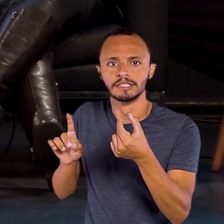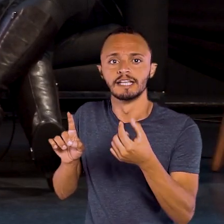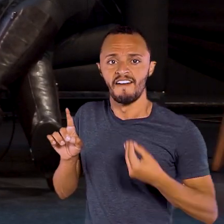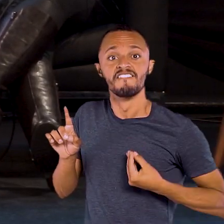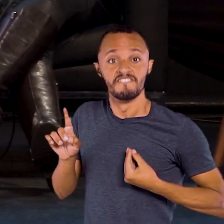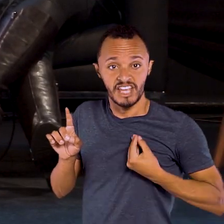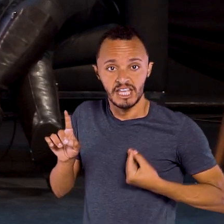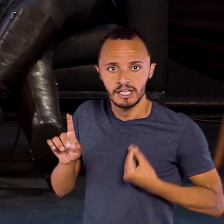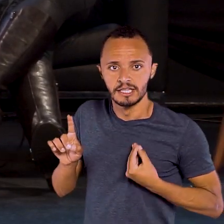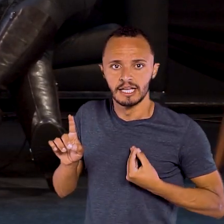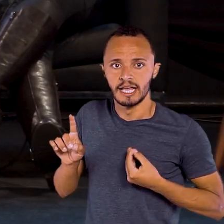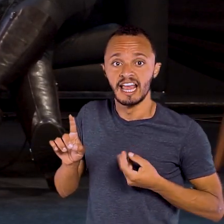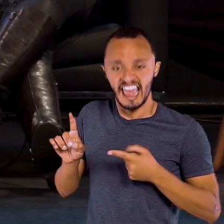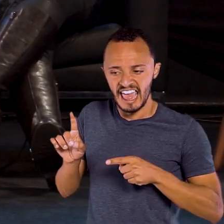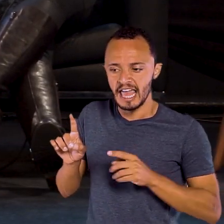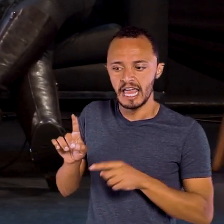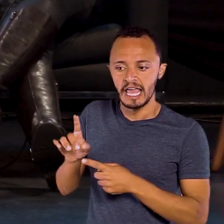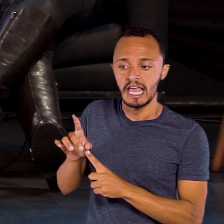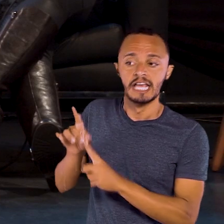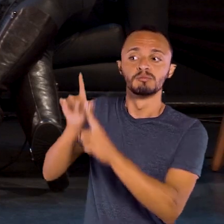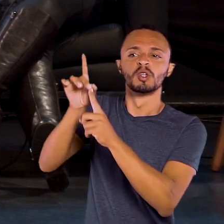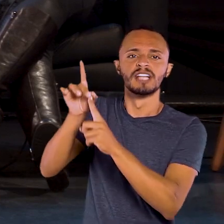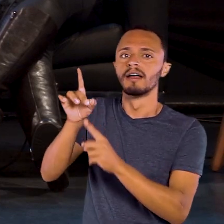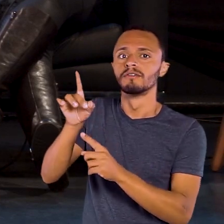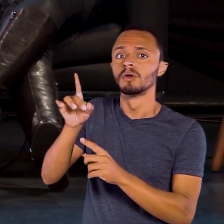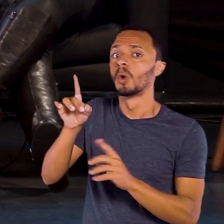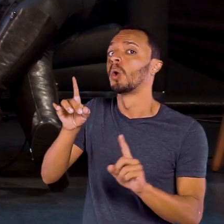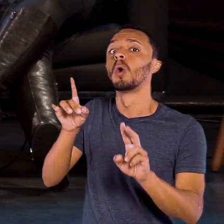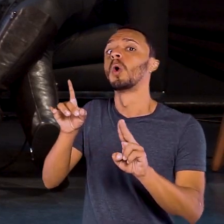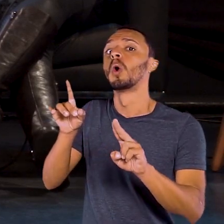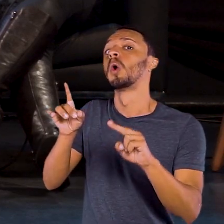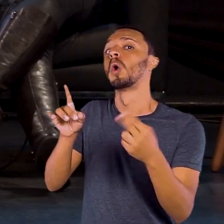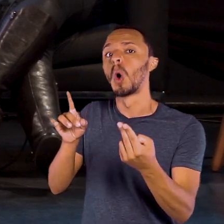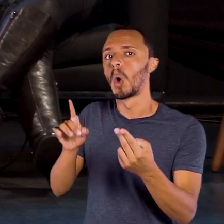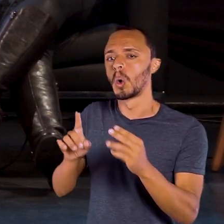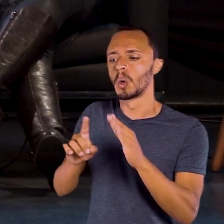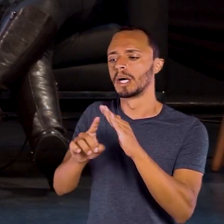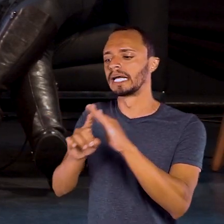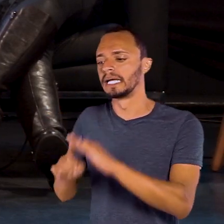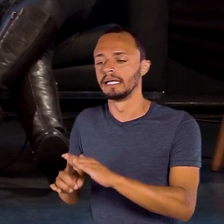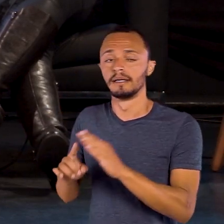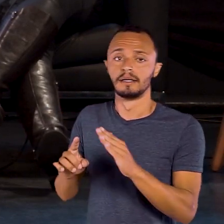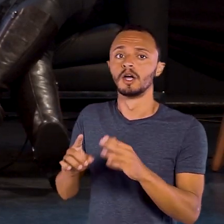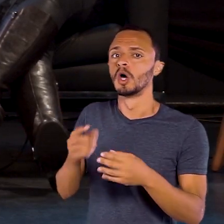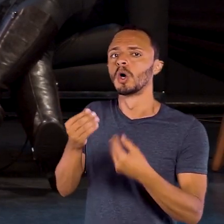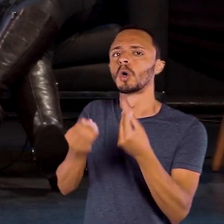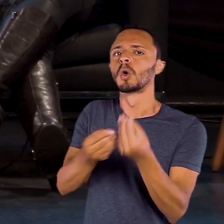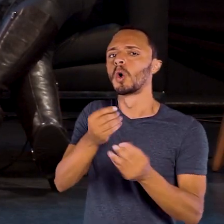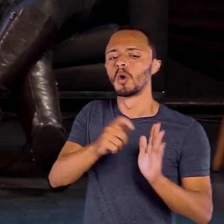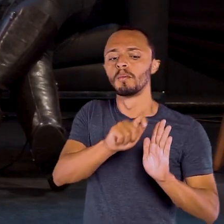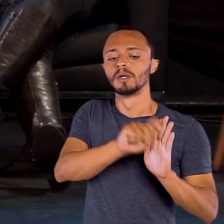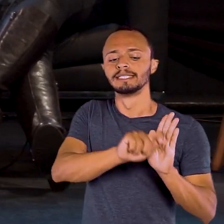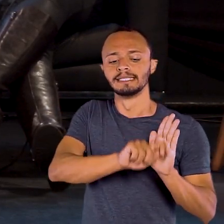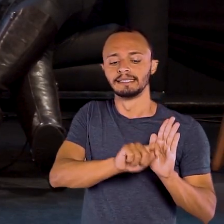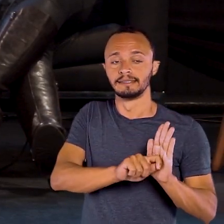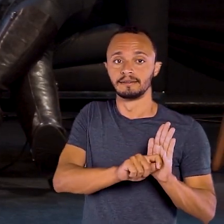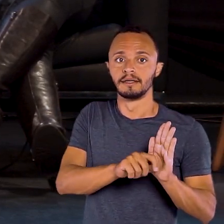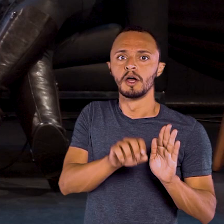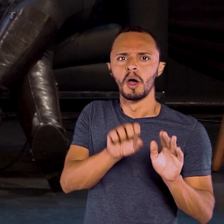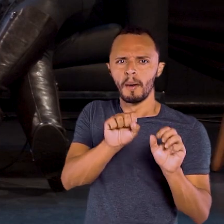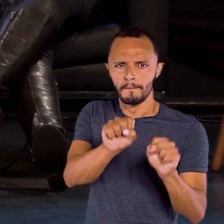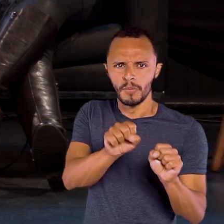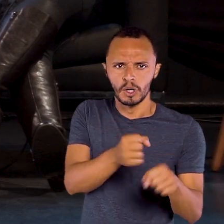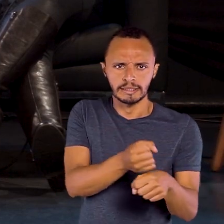a questão. Não é que a gente não possa fazer de uma mulher negra uma personagem empregada doméstica, porque essas